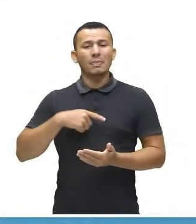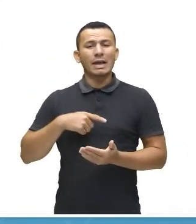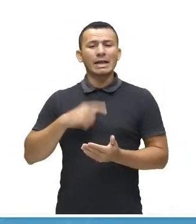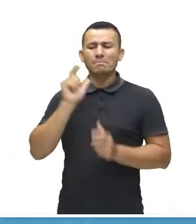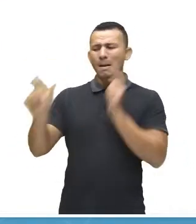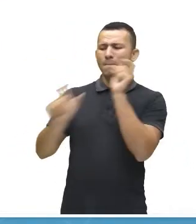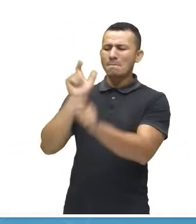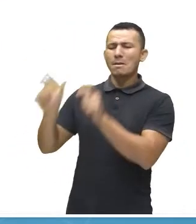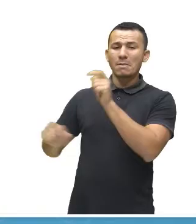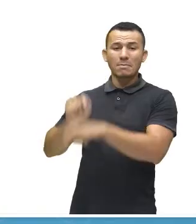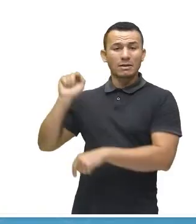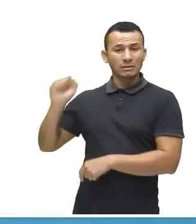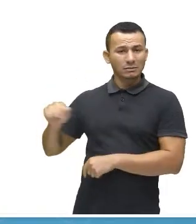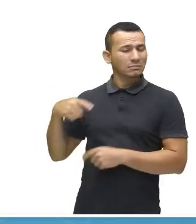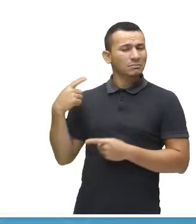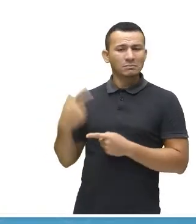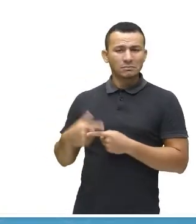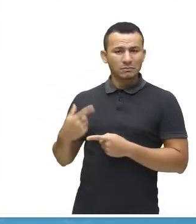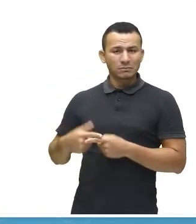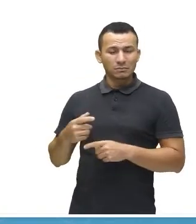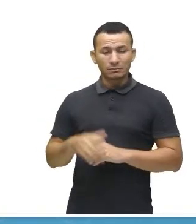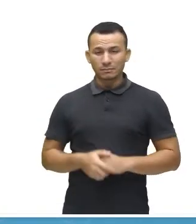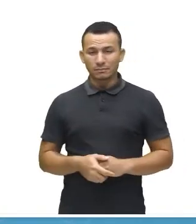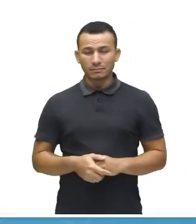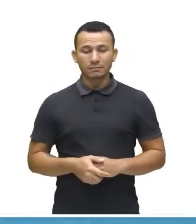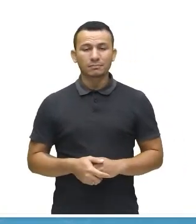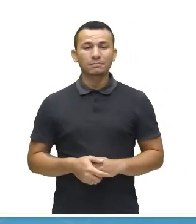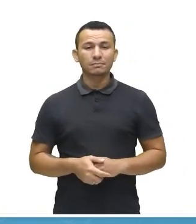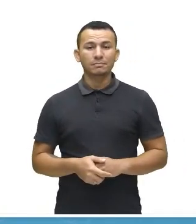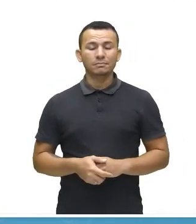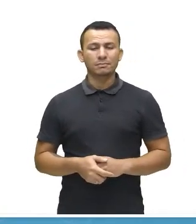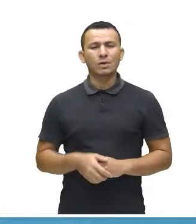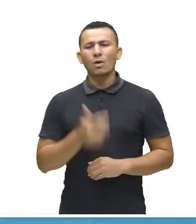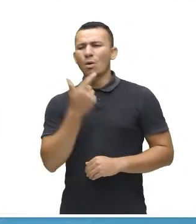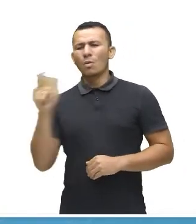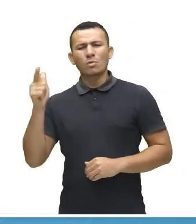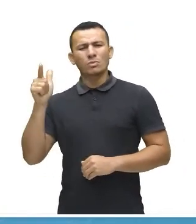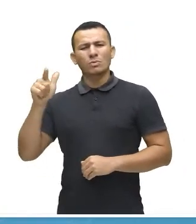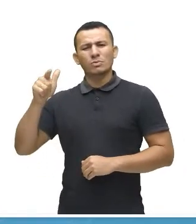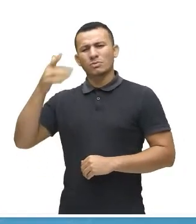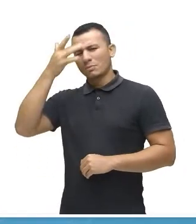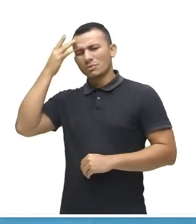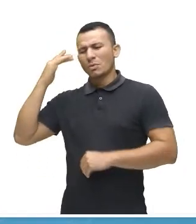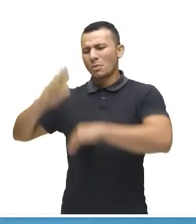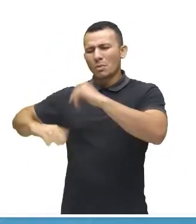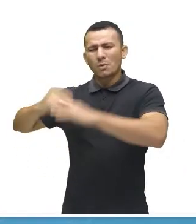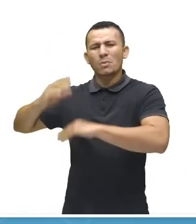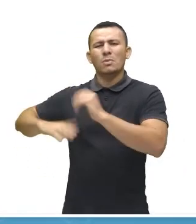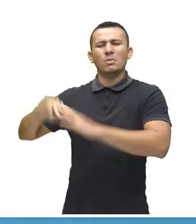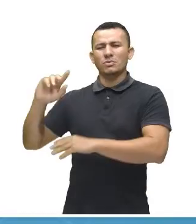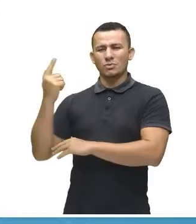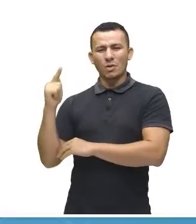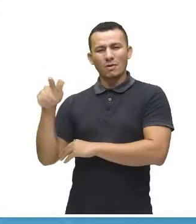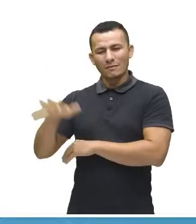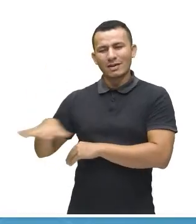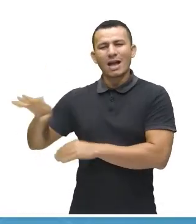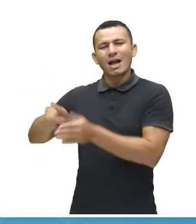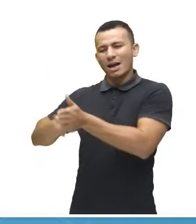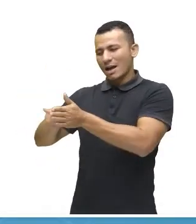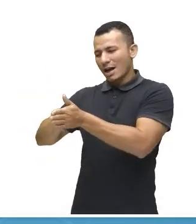críticas, tá? E aí, o que acontece? Outros geógrafos, outros estudiosos, outros